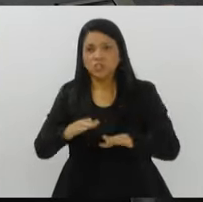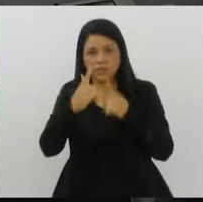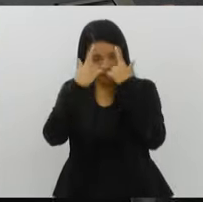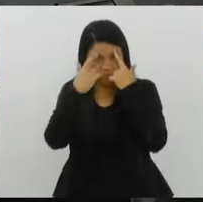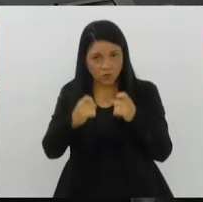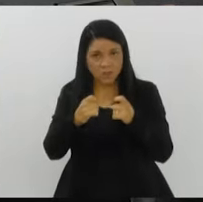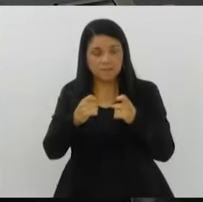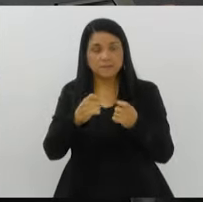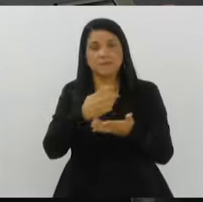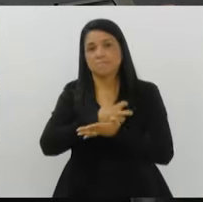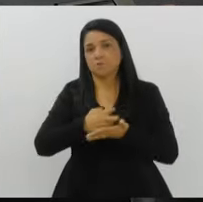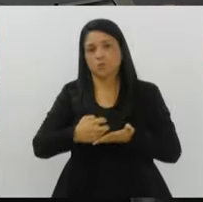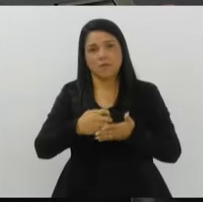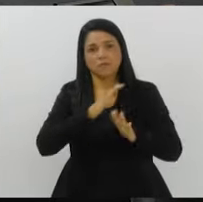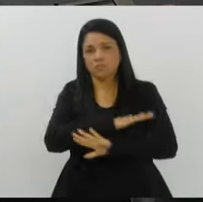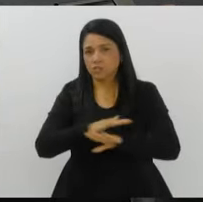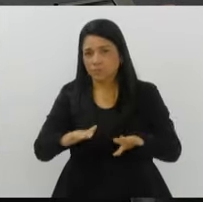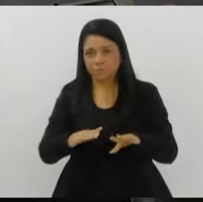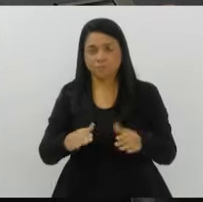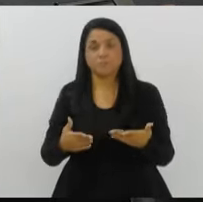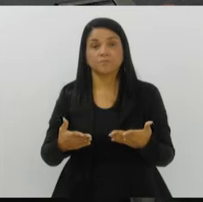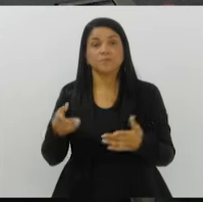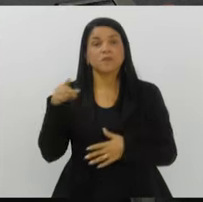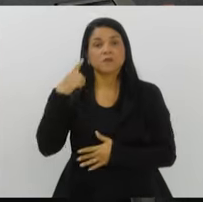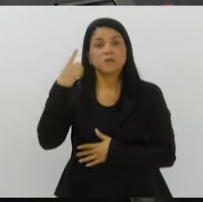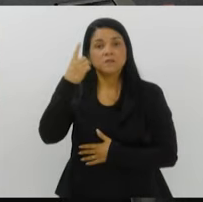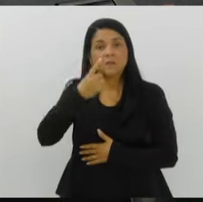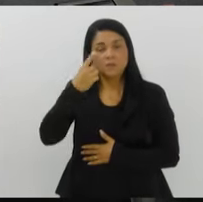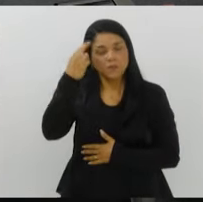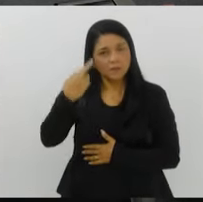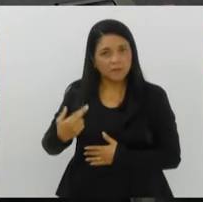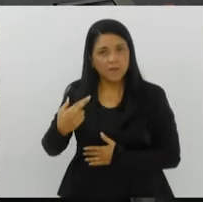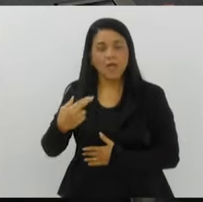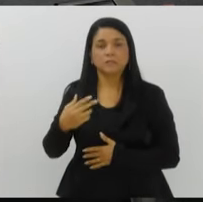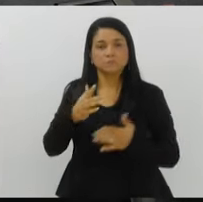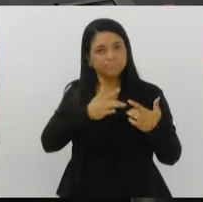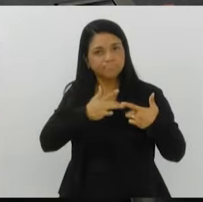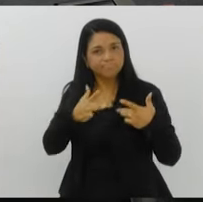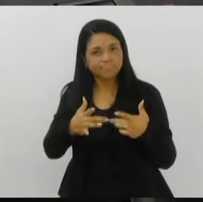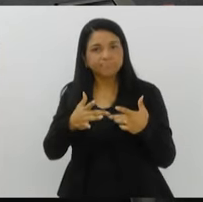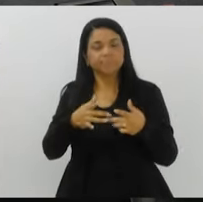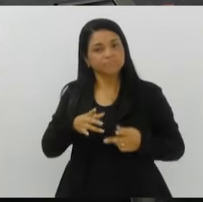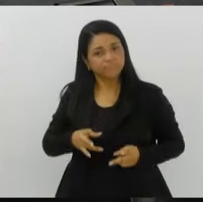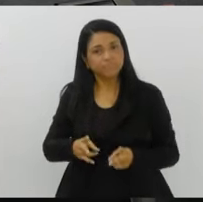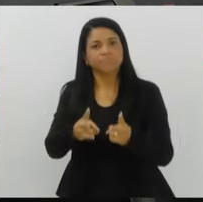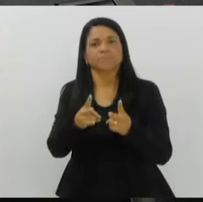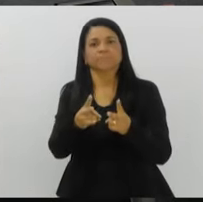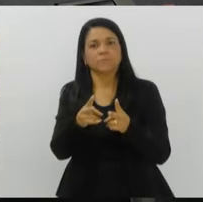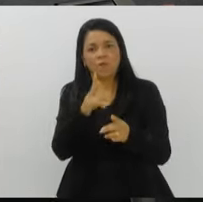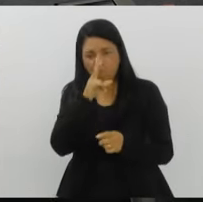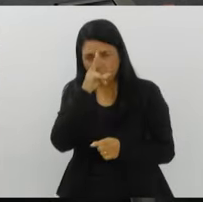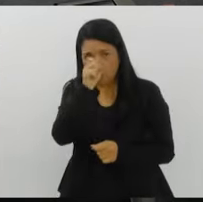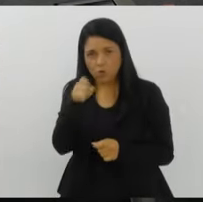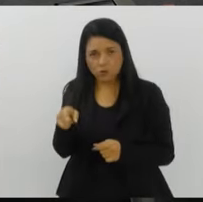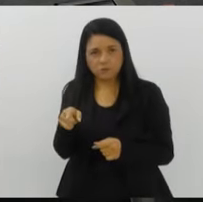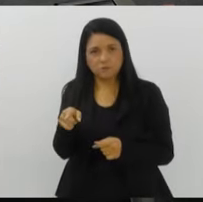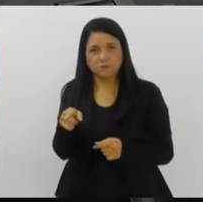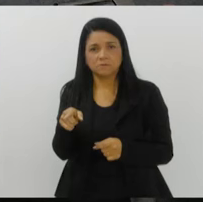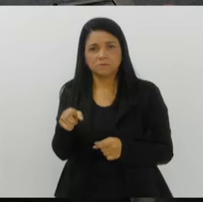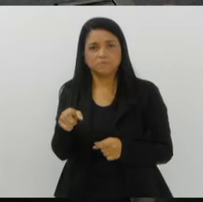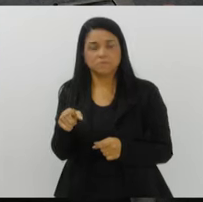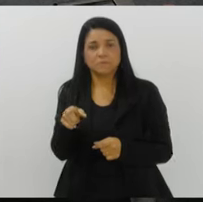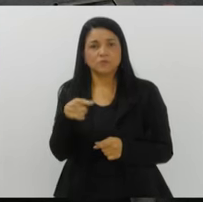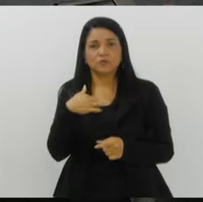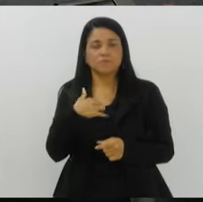impunidade. Deputada Renata, conte sempre conosco, vá fundo. Vossa Excelência não é de se